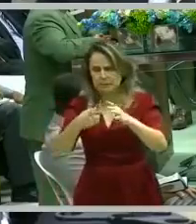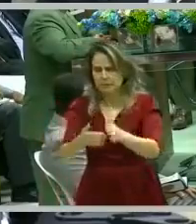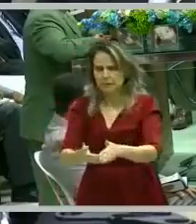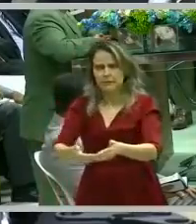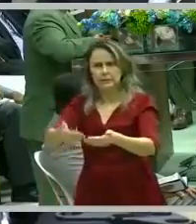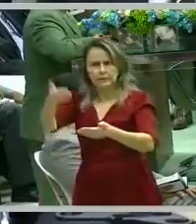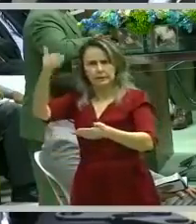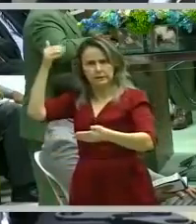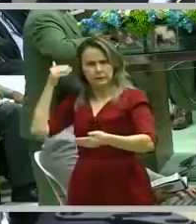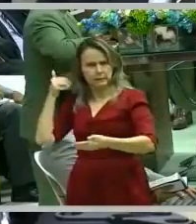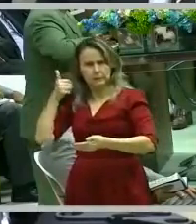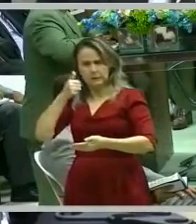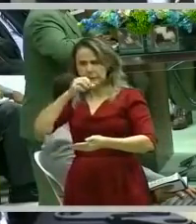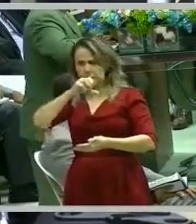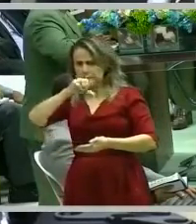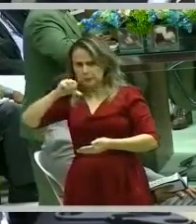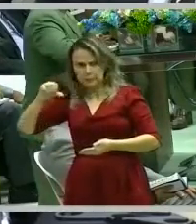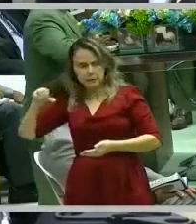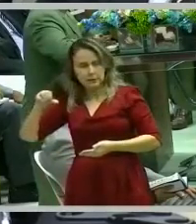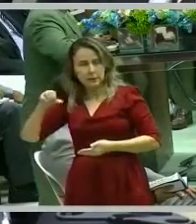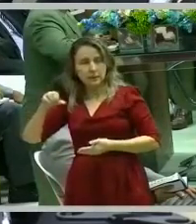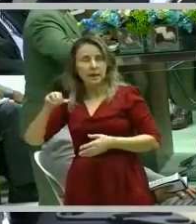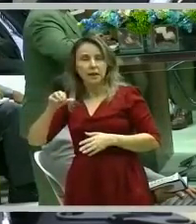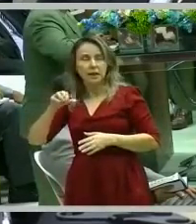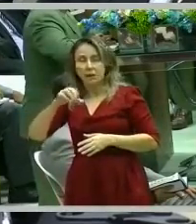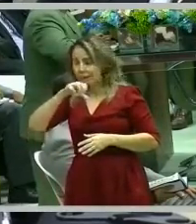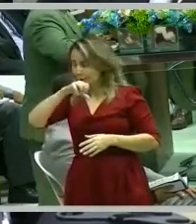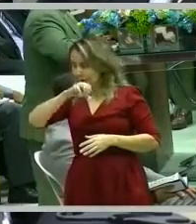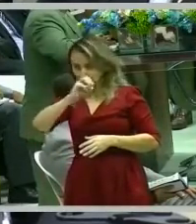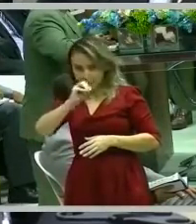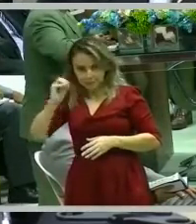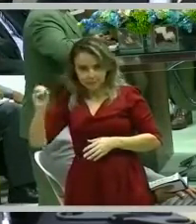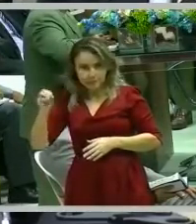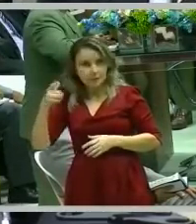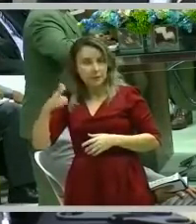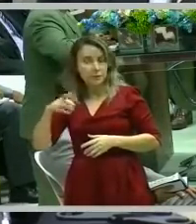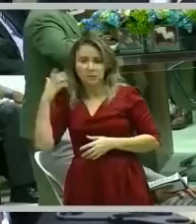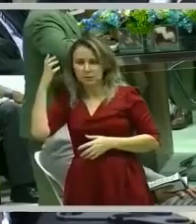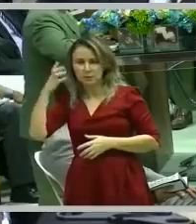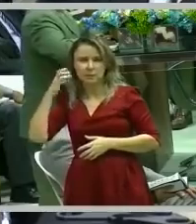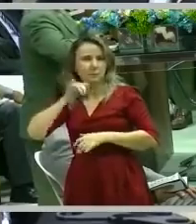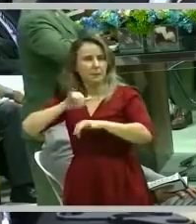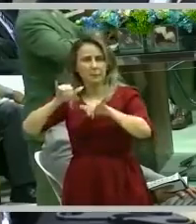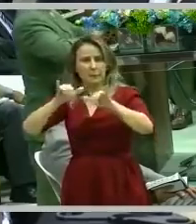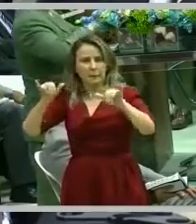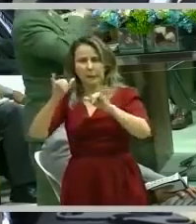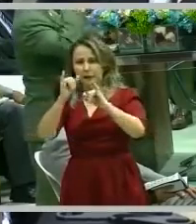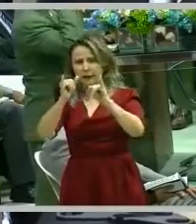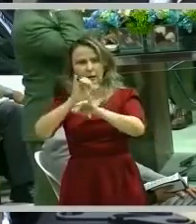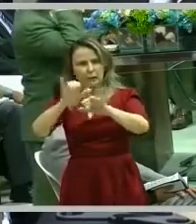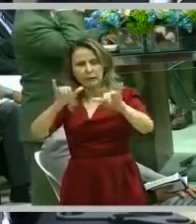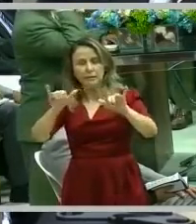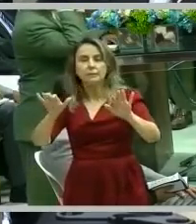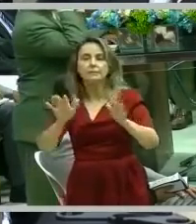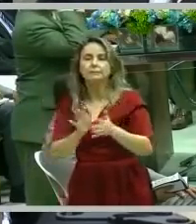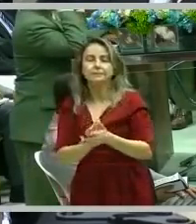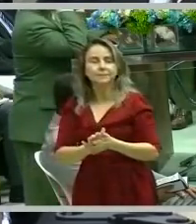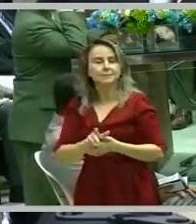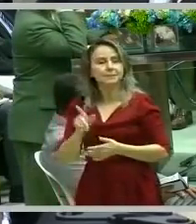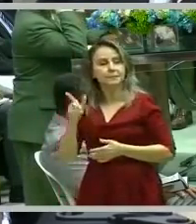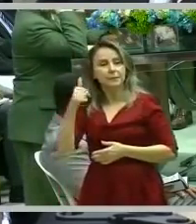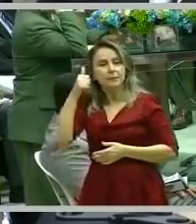obreiro chegava lá, a irmã Maria de Nazaré veio de lá do Belém, Jesus batizou-a com o Espírito Santo, ela sentiu o fogo de